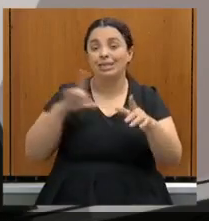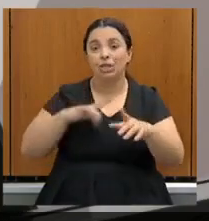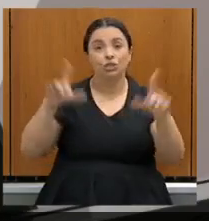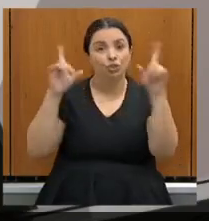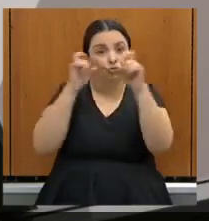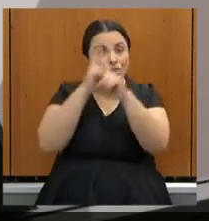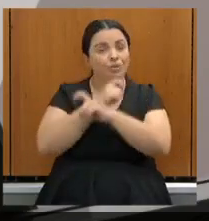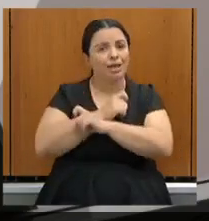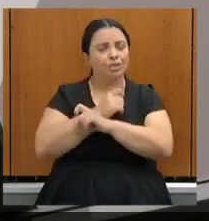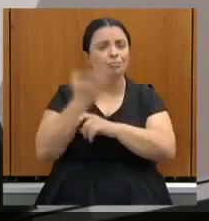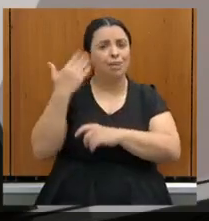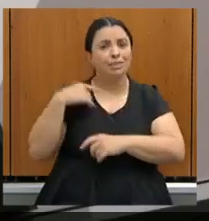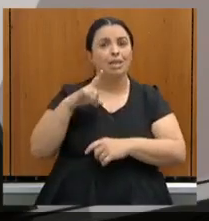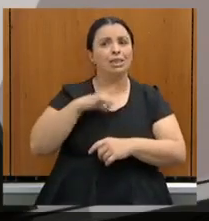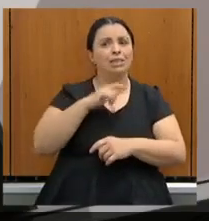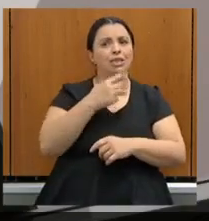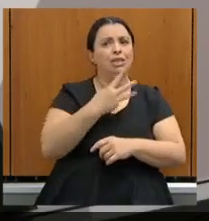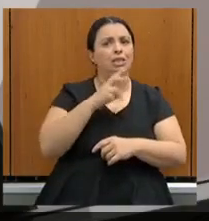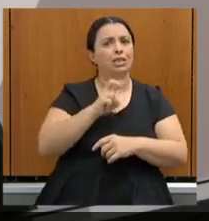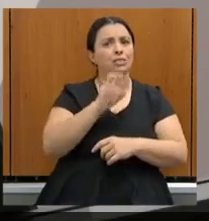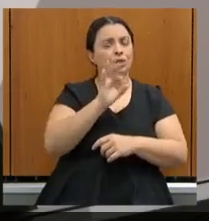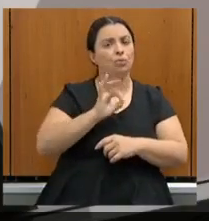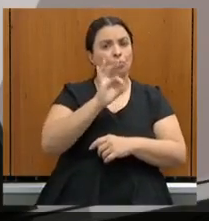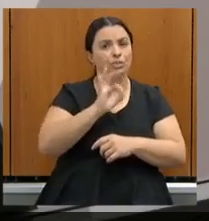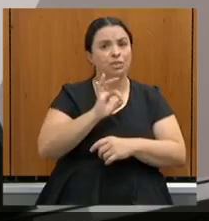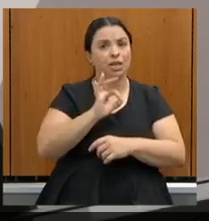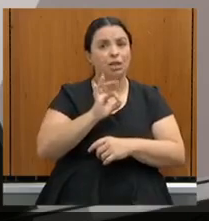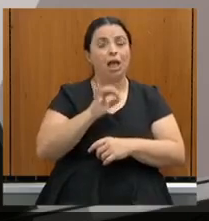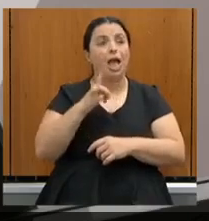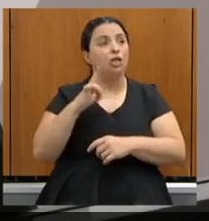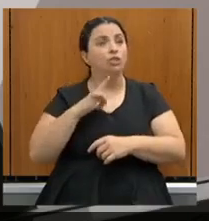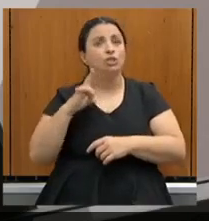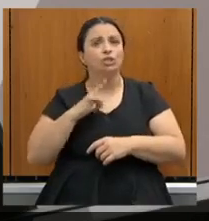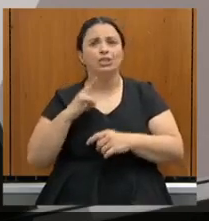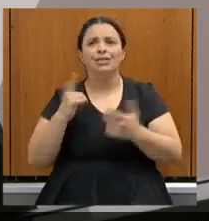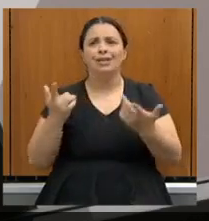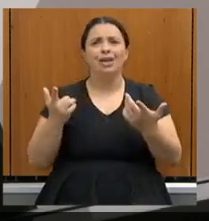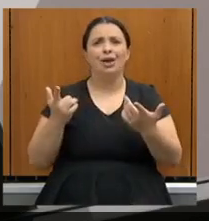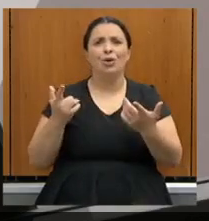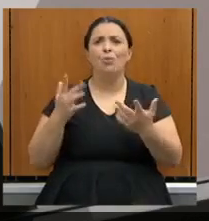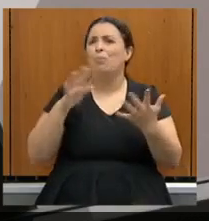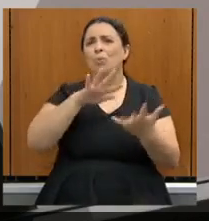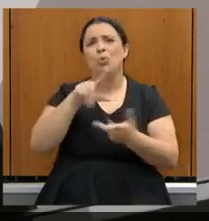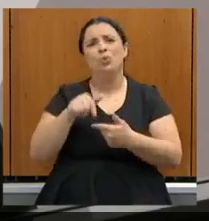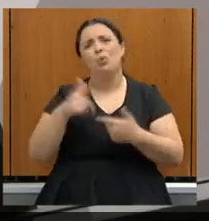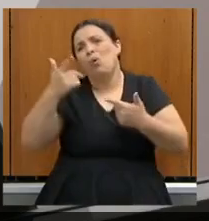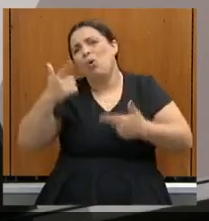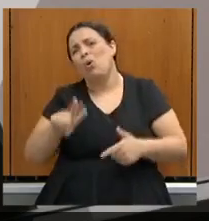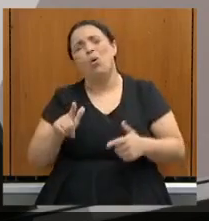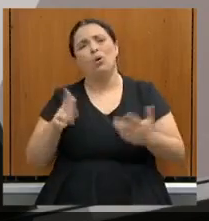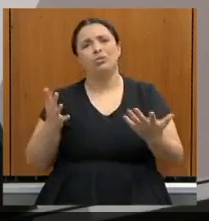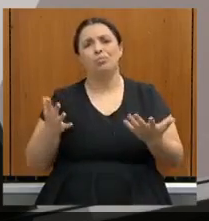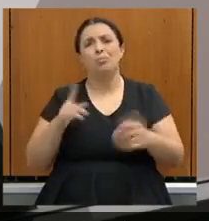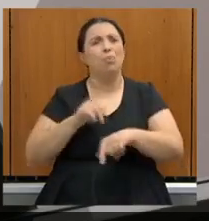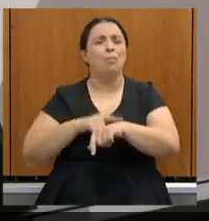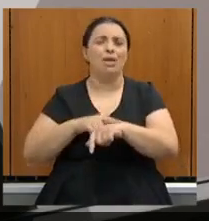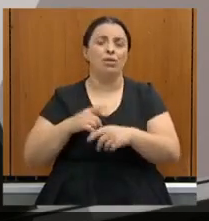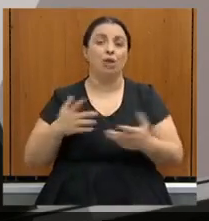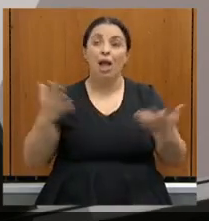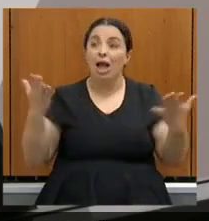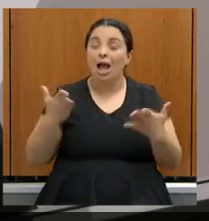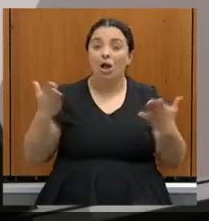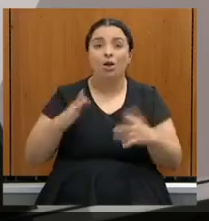os 35%, o cenário era outro, hoje é outro, está todo mundo em dificuldade. Então, as empresas não